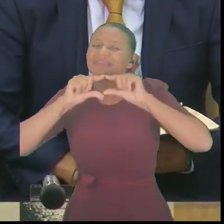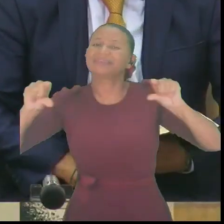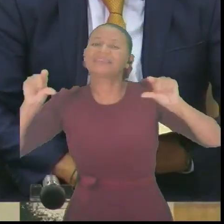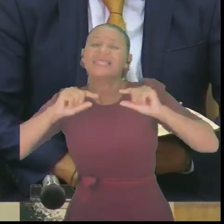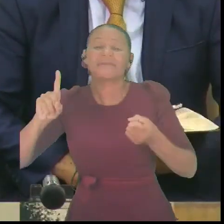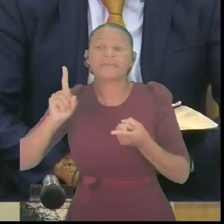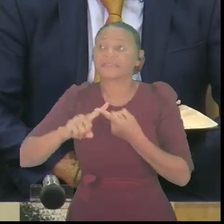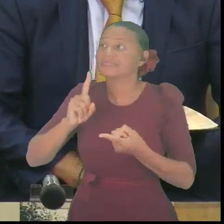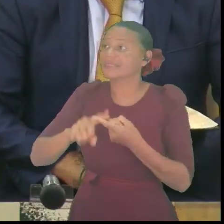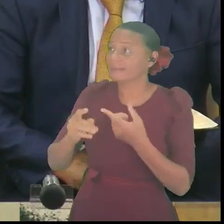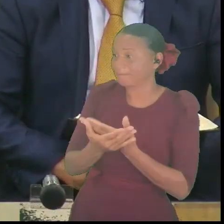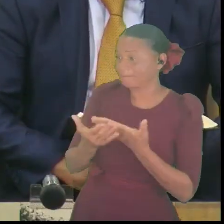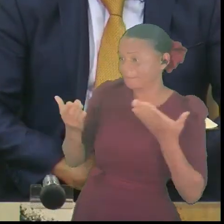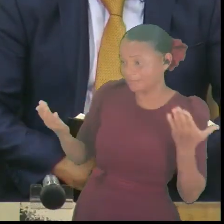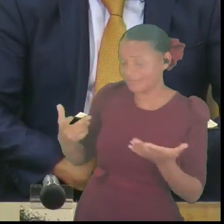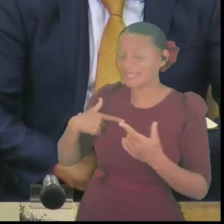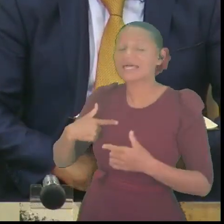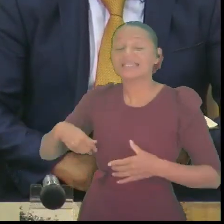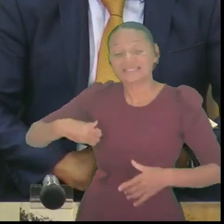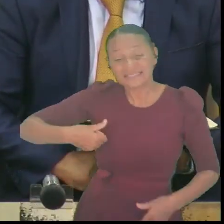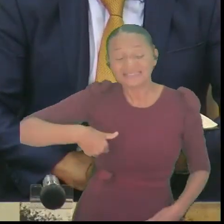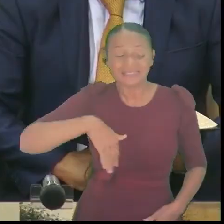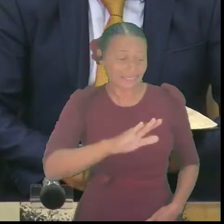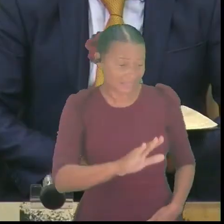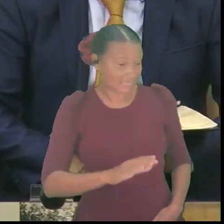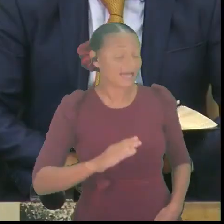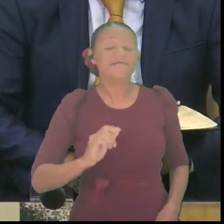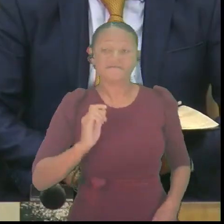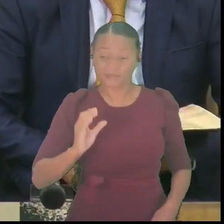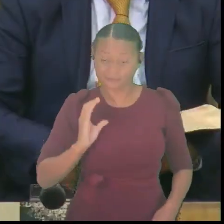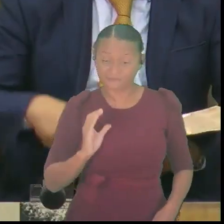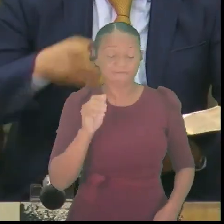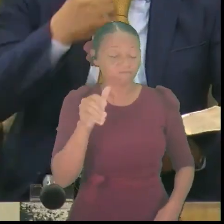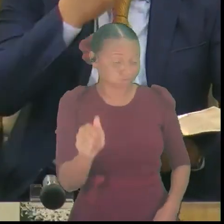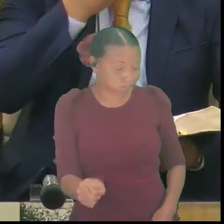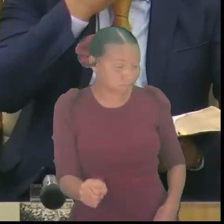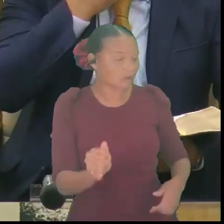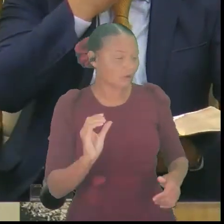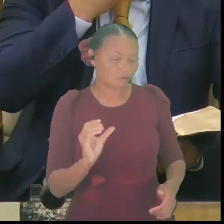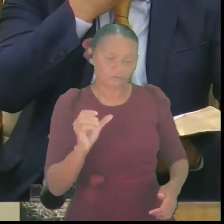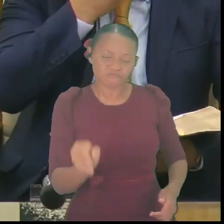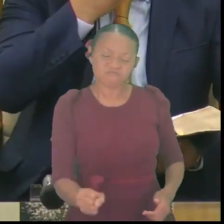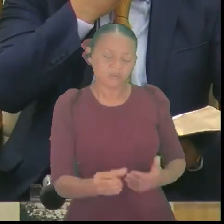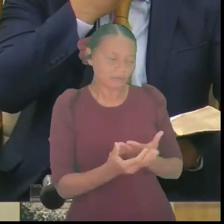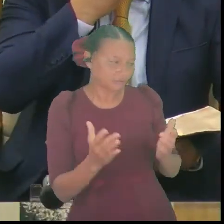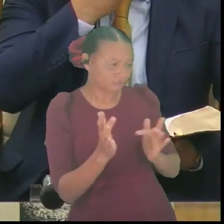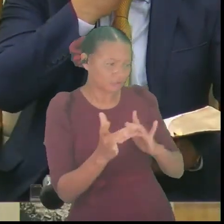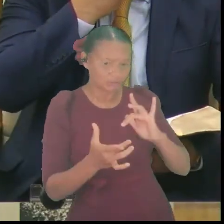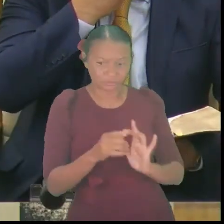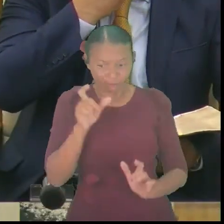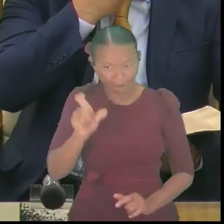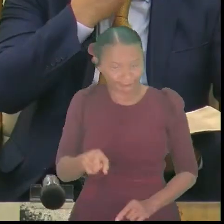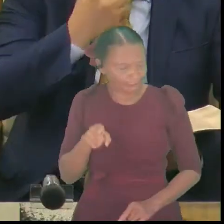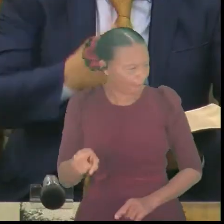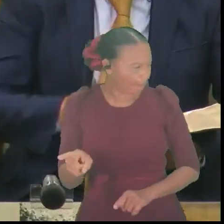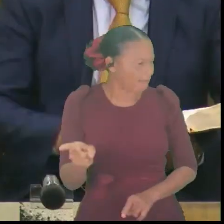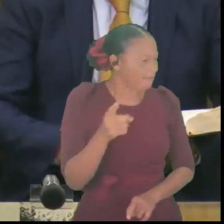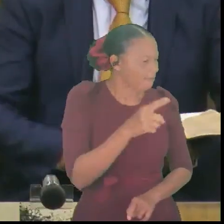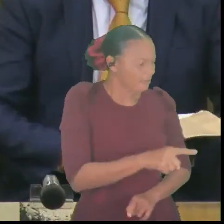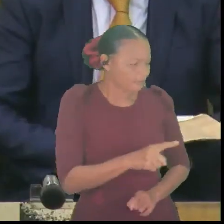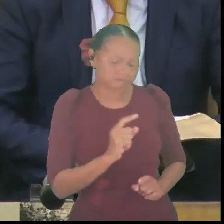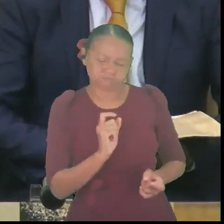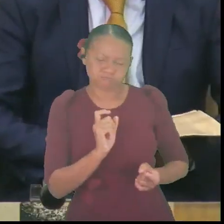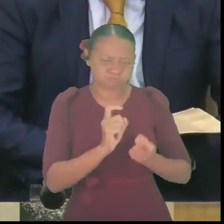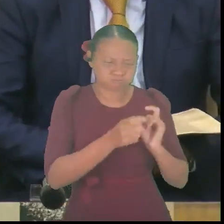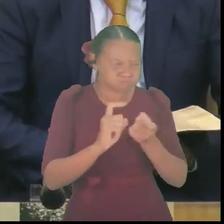também Deus. E então o levaram para a casa de Caifás. Na casa de Caifás judiaram de Jesus e então chegaram à conclusão